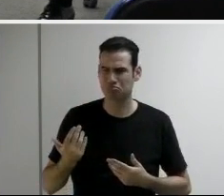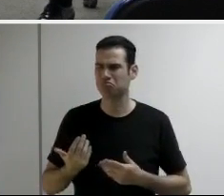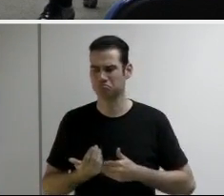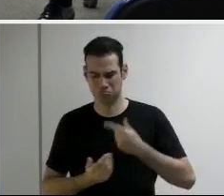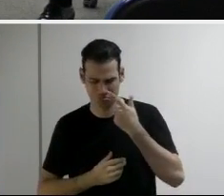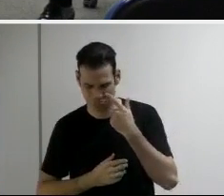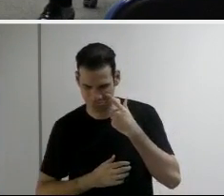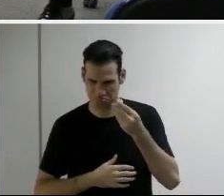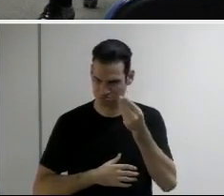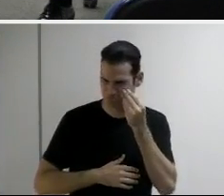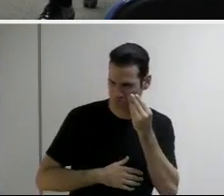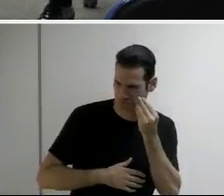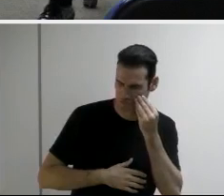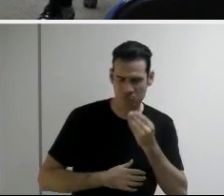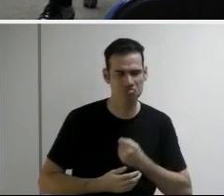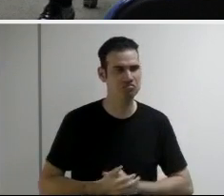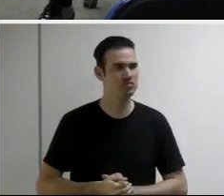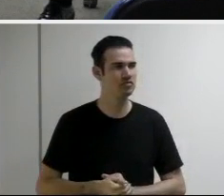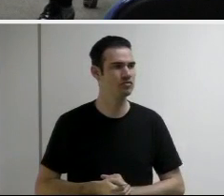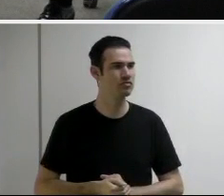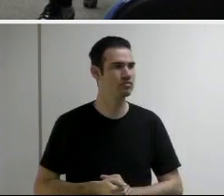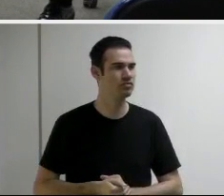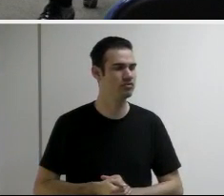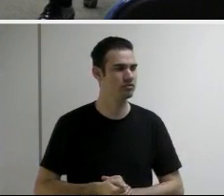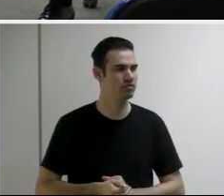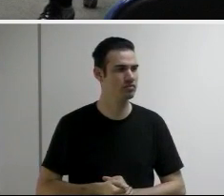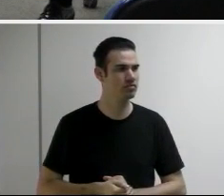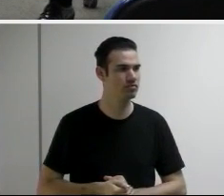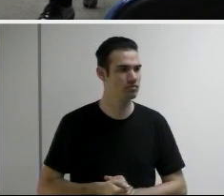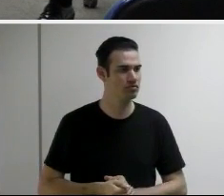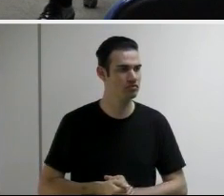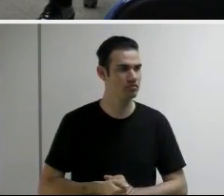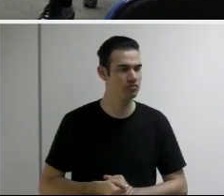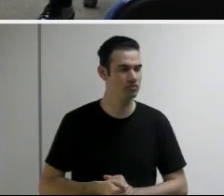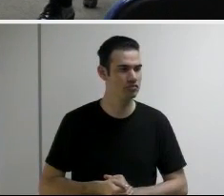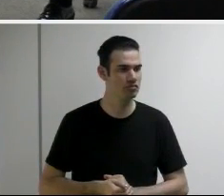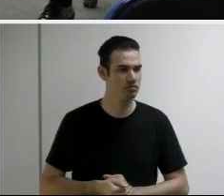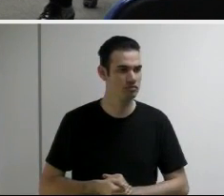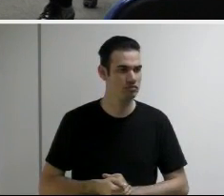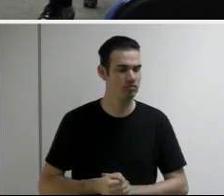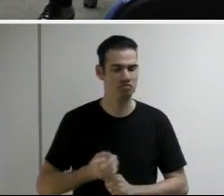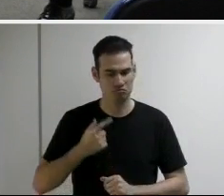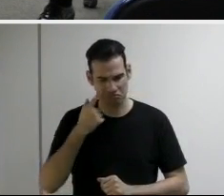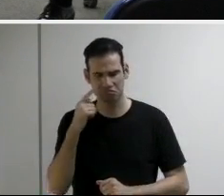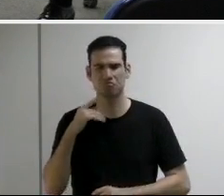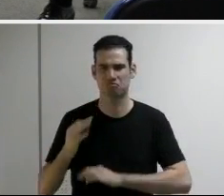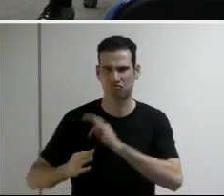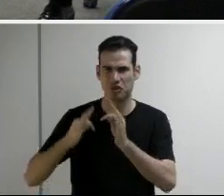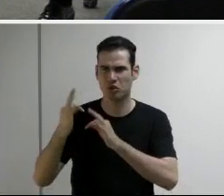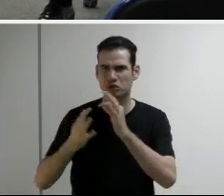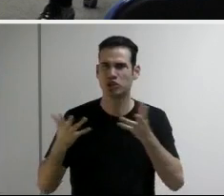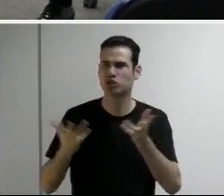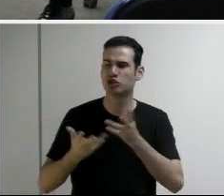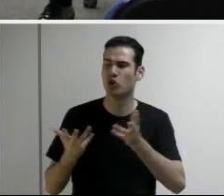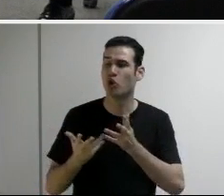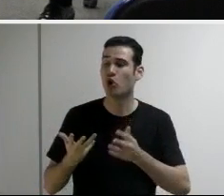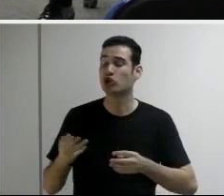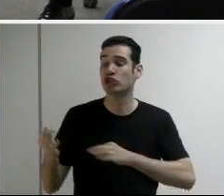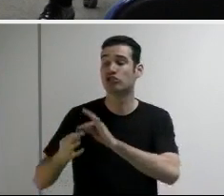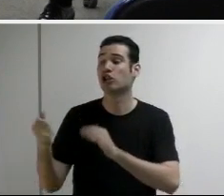vistos. Talvez eu diria que, pelas características da tecnologia, hoje em dia, muitas delas não poderiam ser